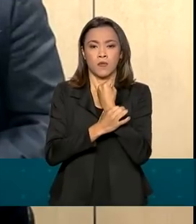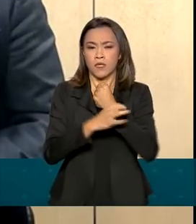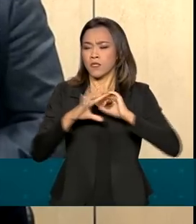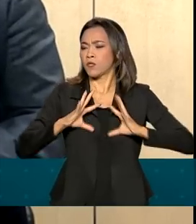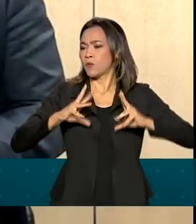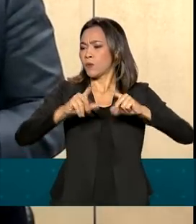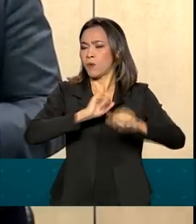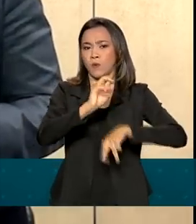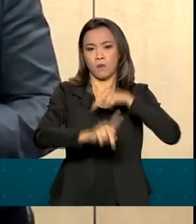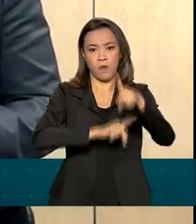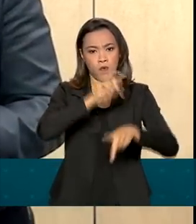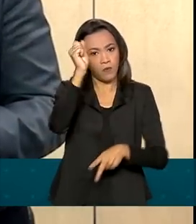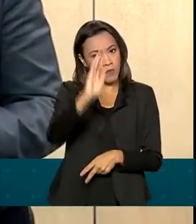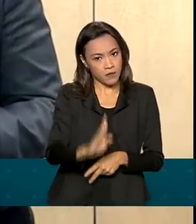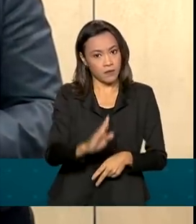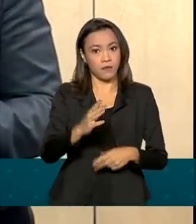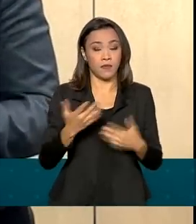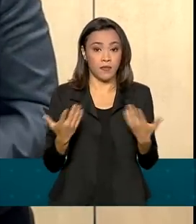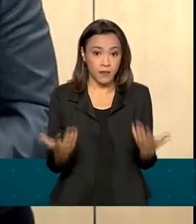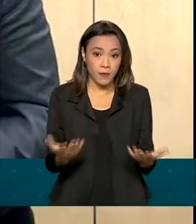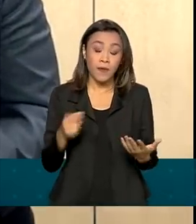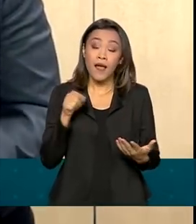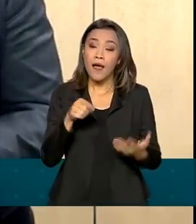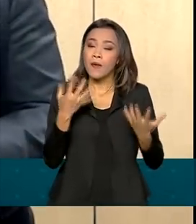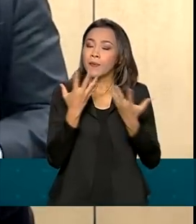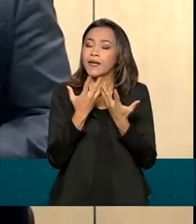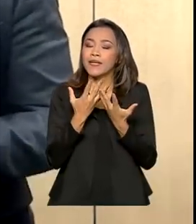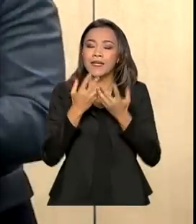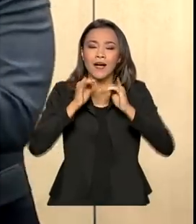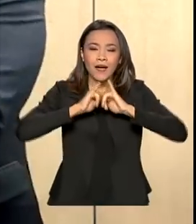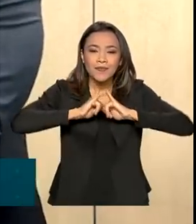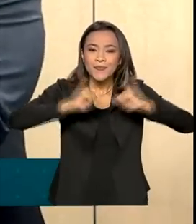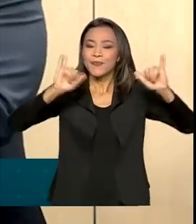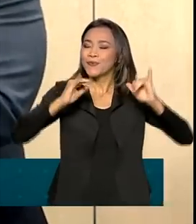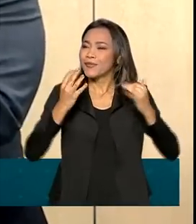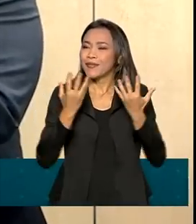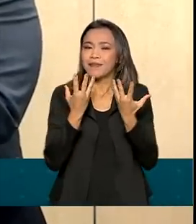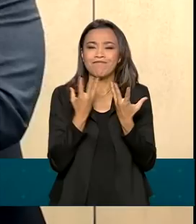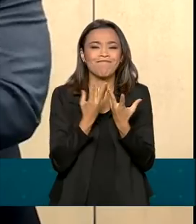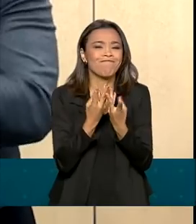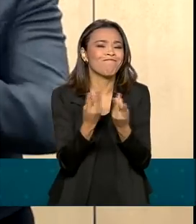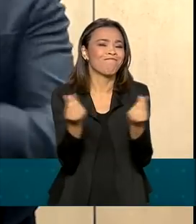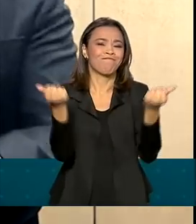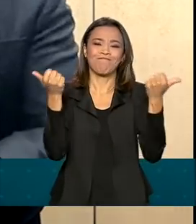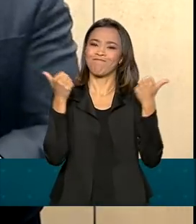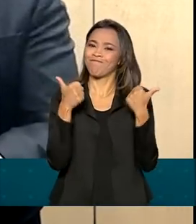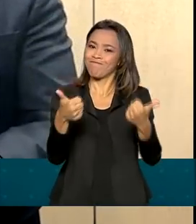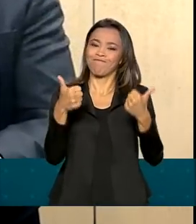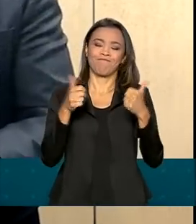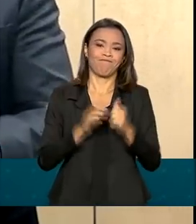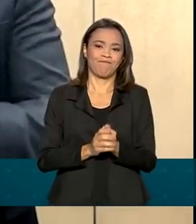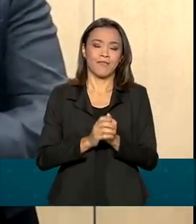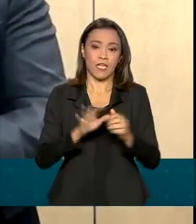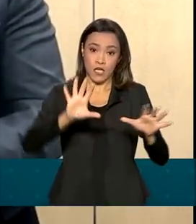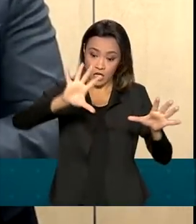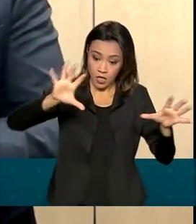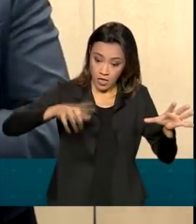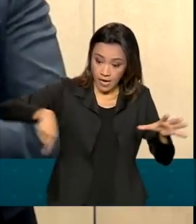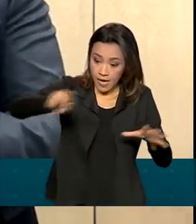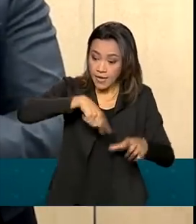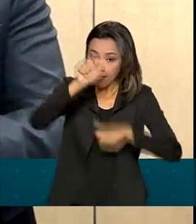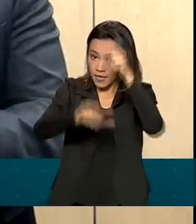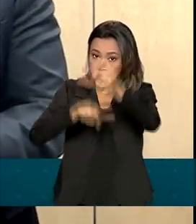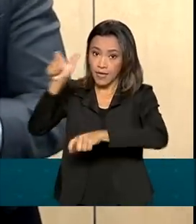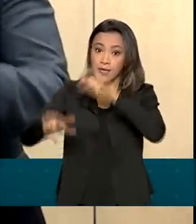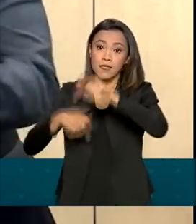fim das contas. Então, é uma excelente notícia, um esforço muito grande do Ministério da Saúde, a inclusão desses trabalhadores no Plano Nacional